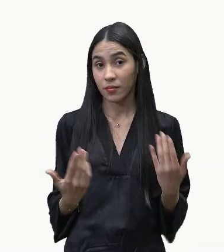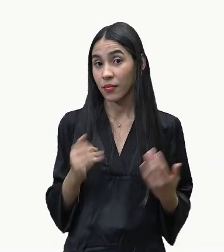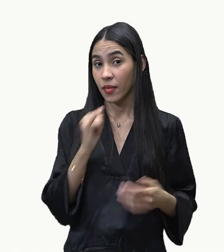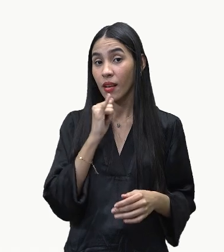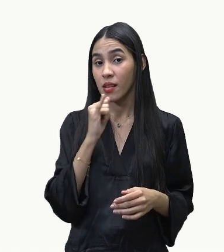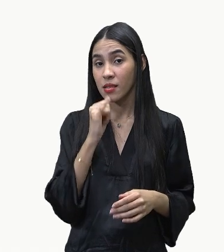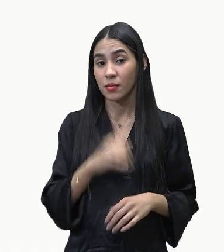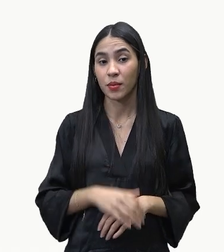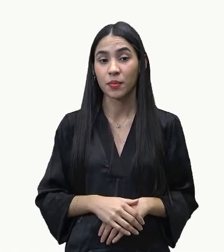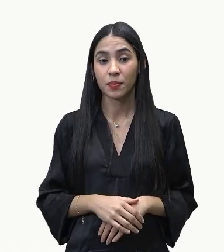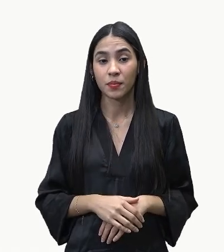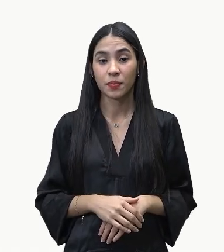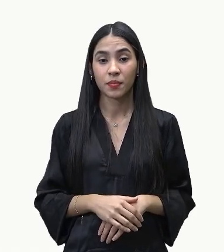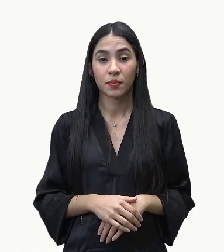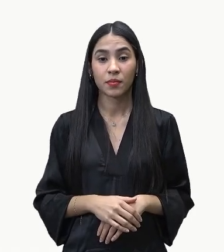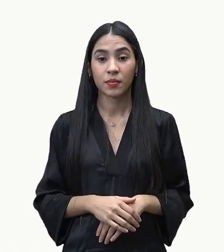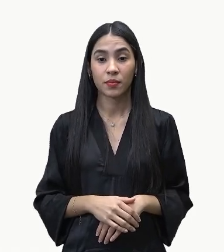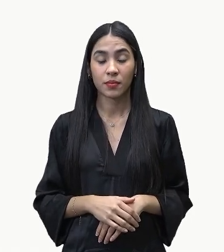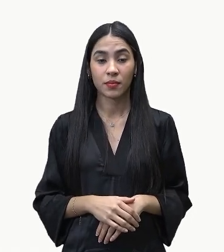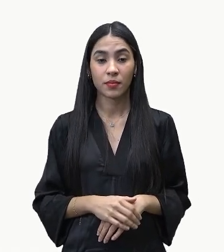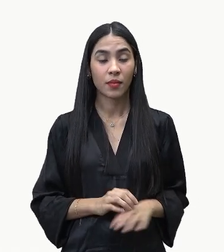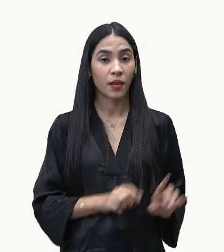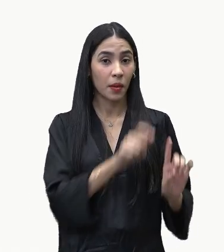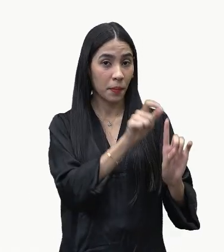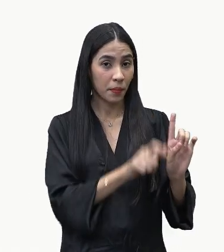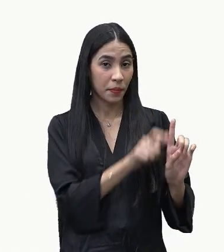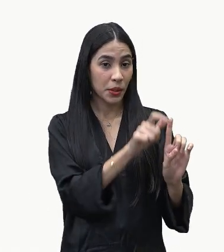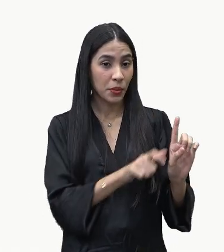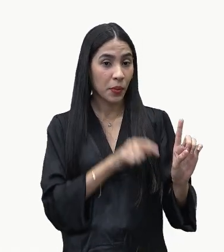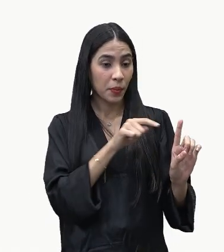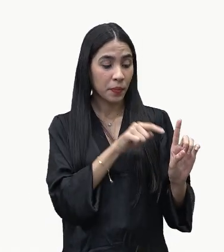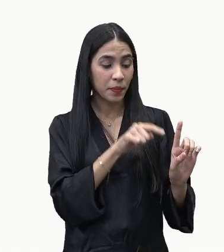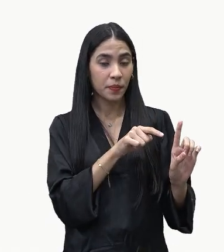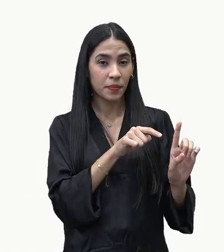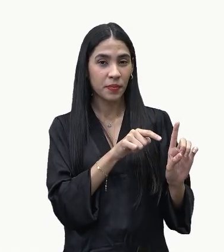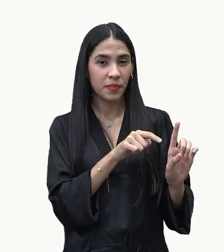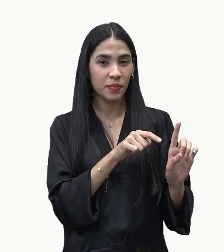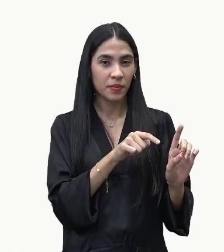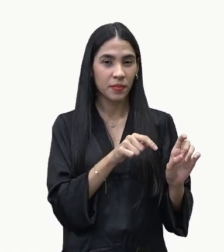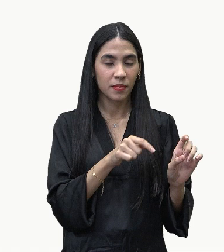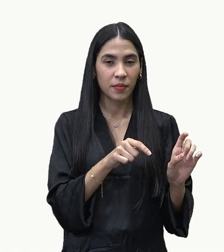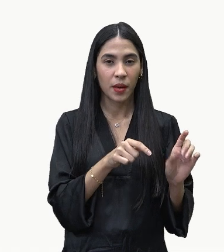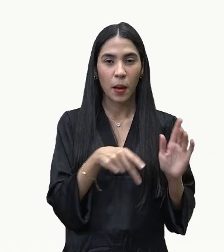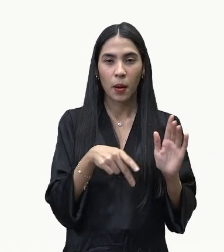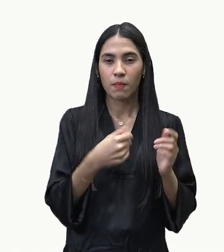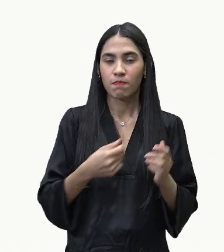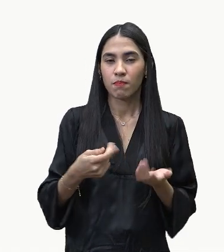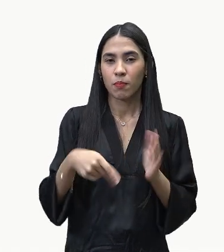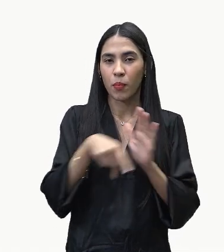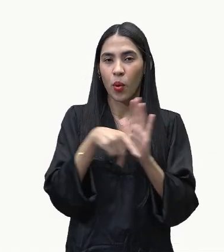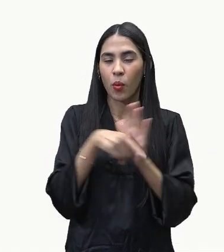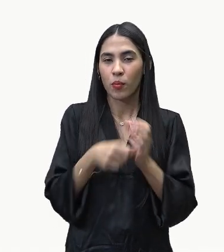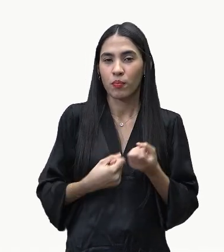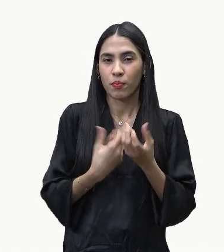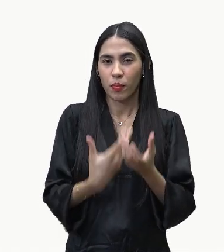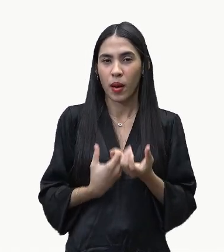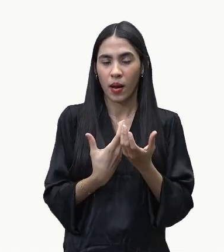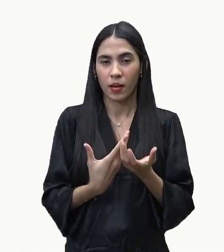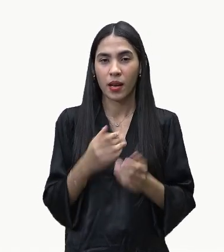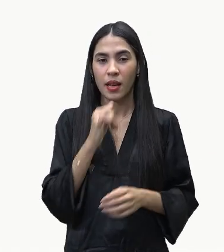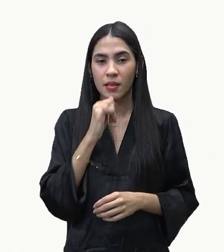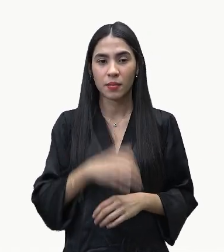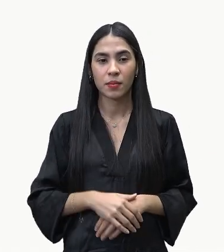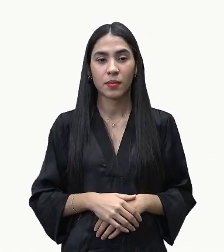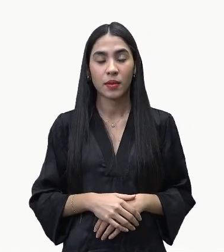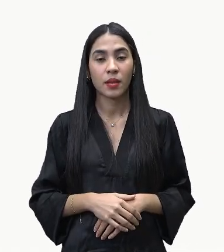como se essa pessoa fosse falar de si, né? Ah,